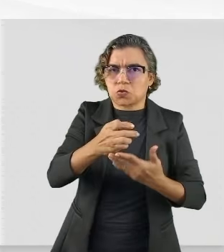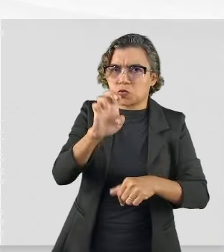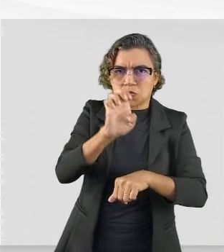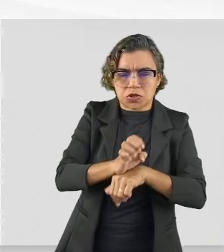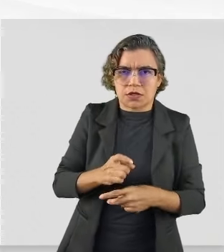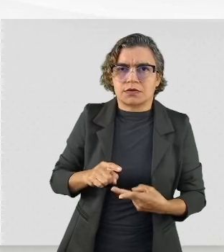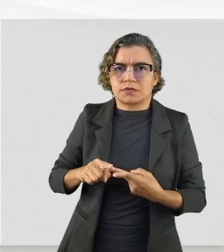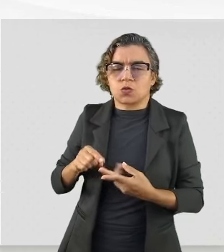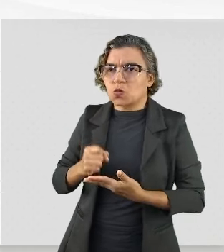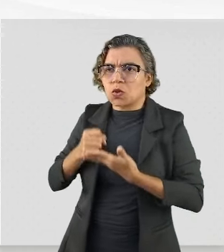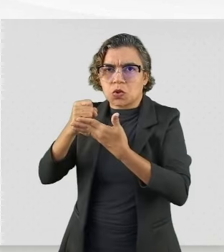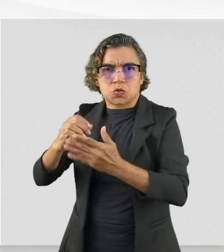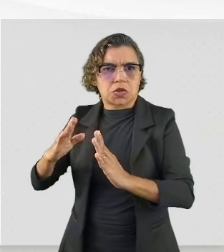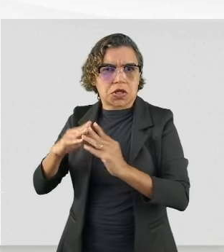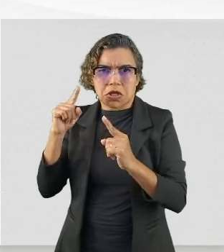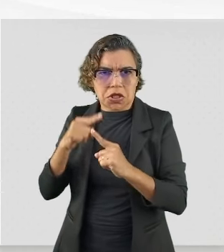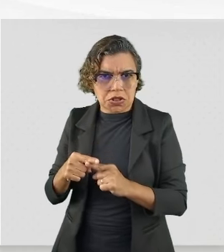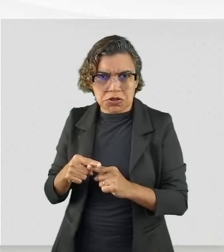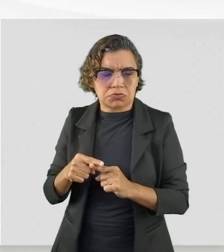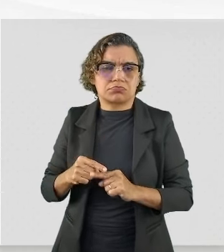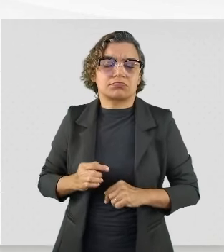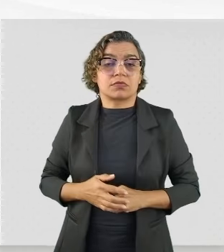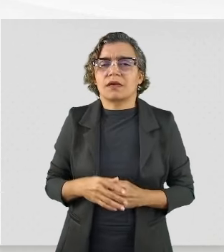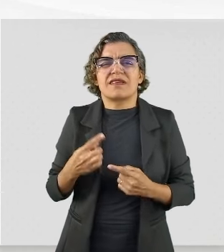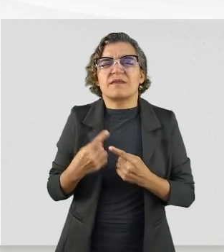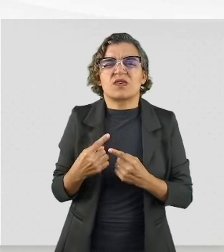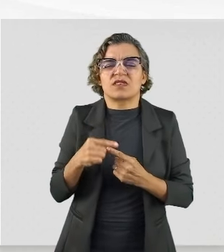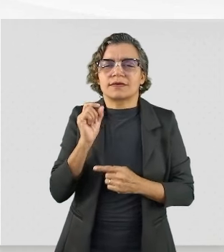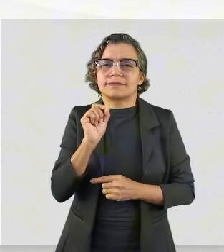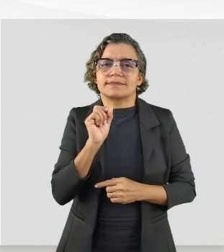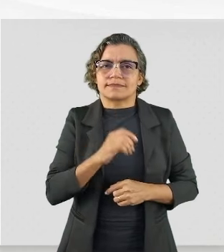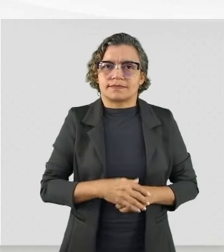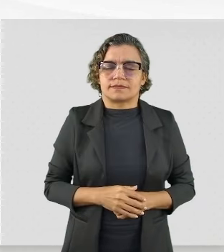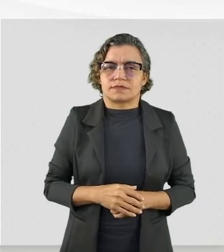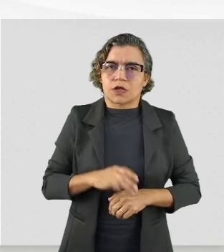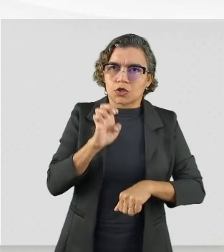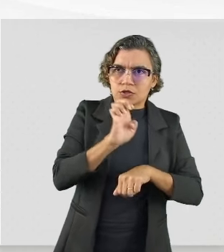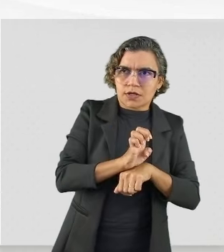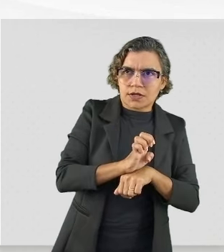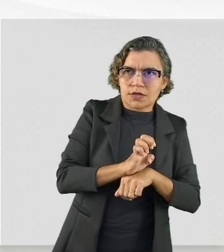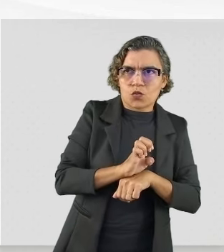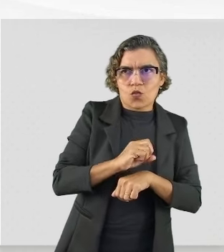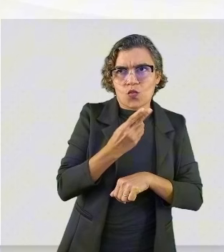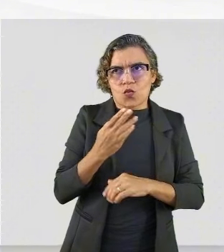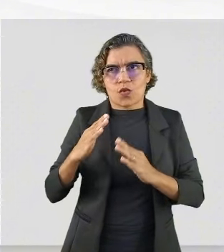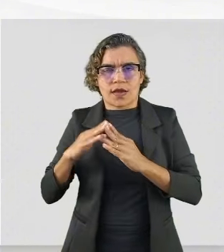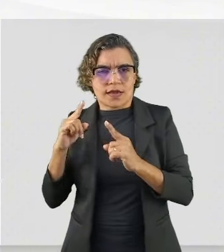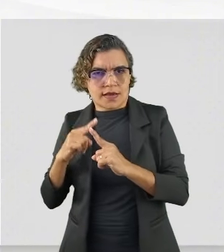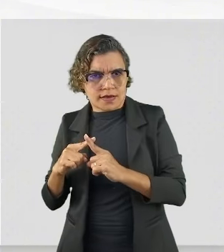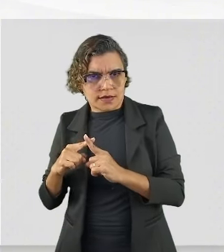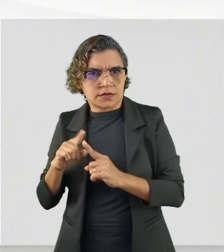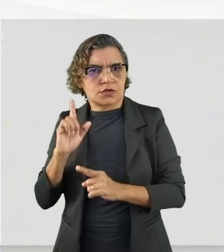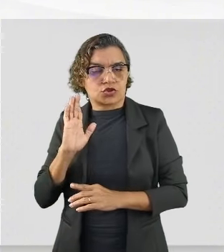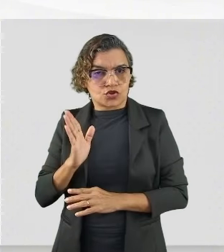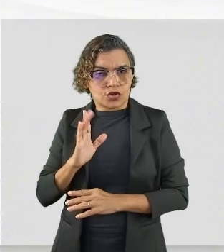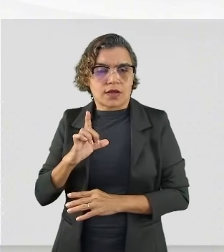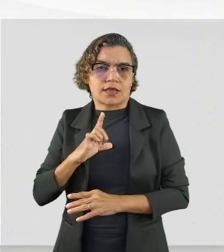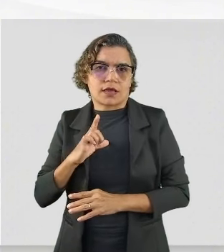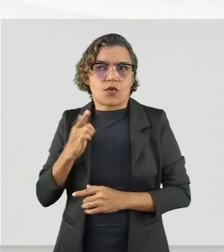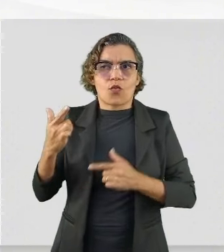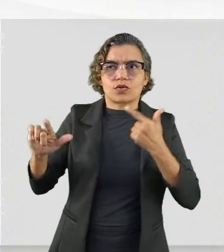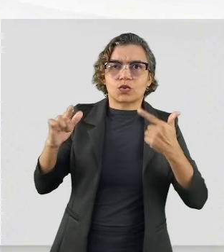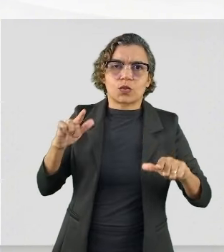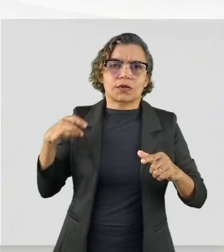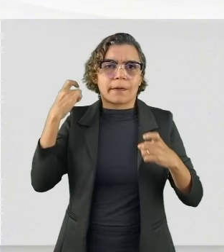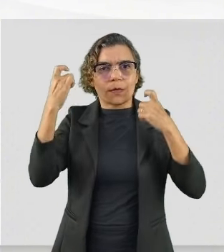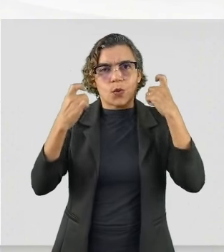serve à Igreja, né? Porque tanto o Estado quanto a Igreja, por exemplo, já tem outras